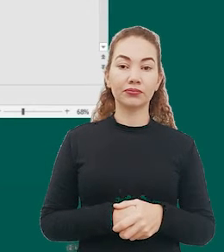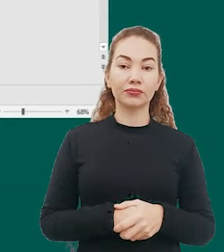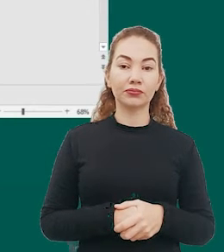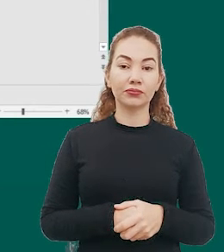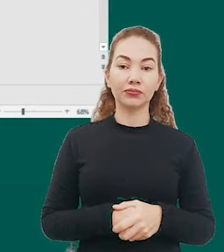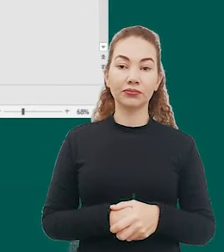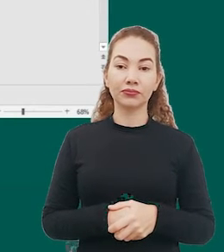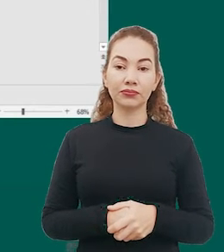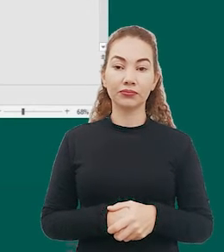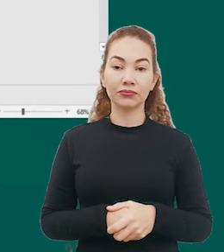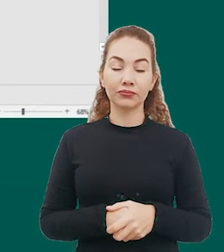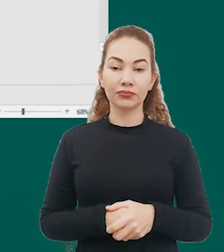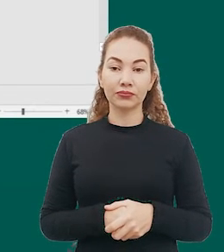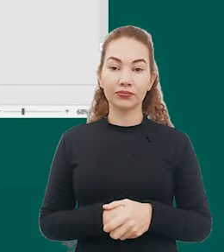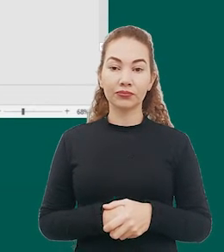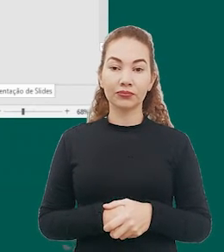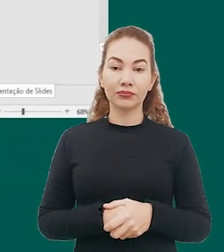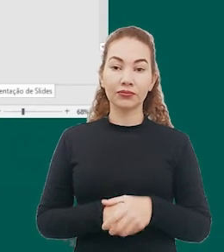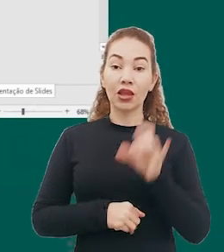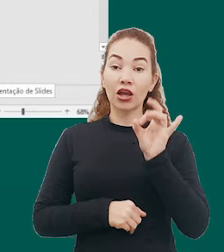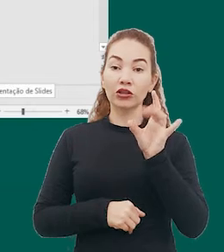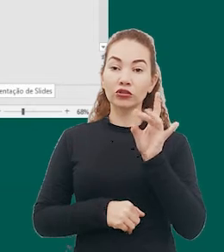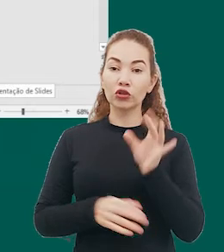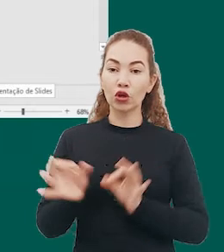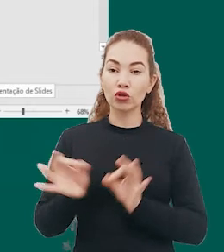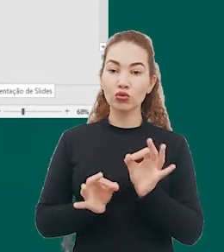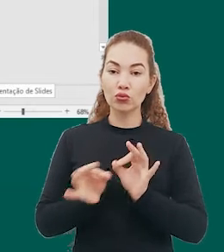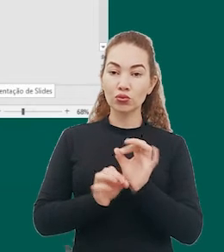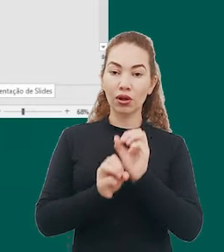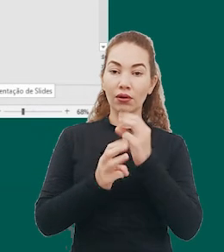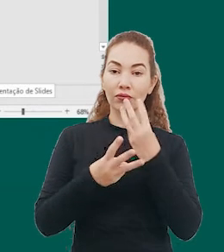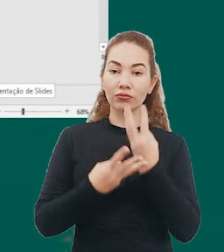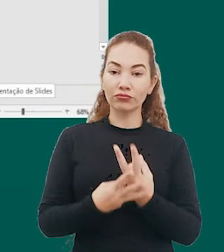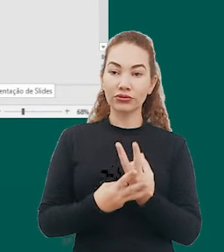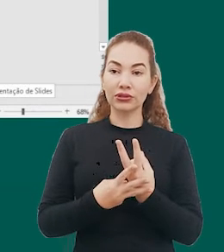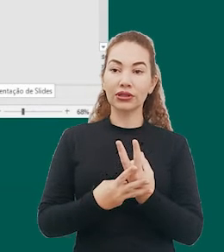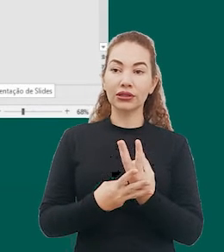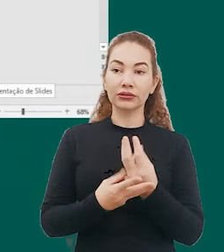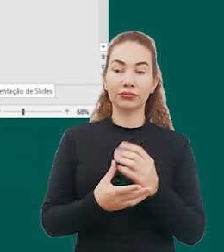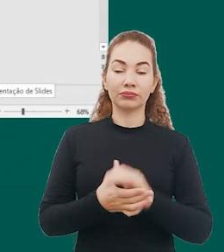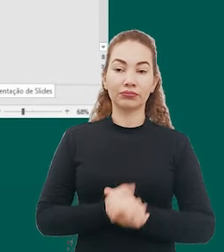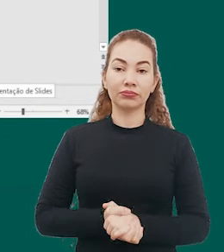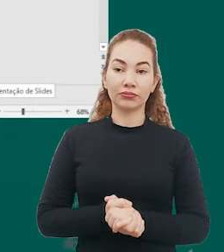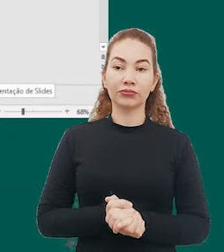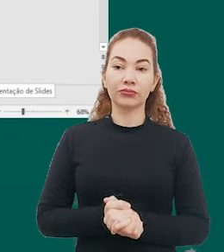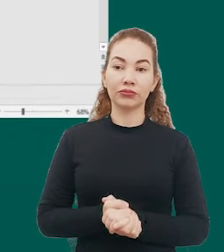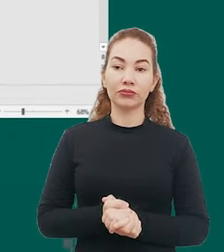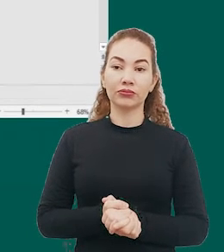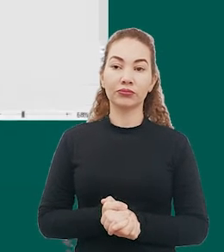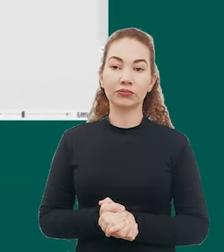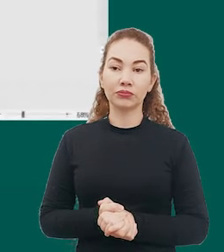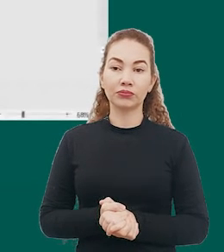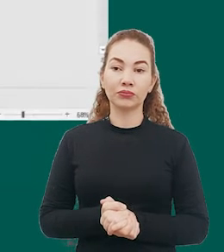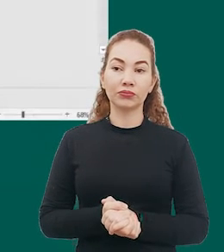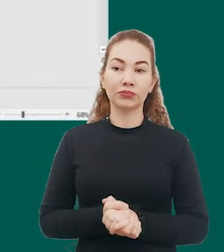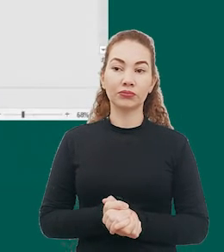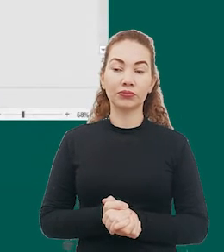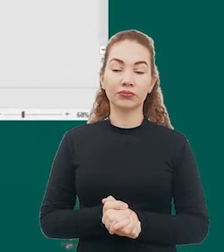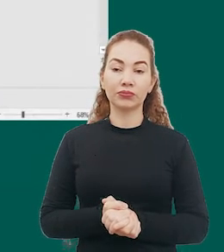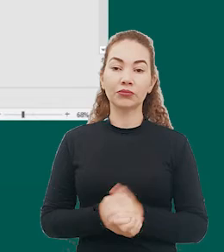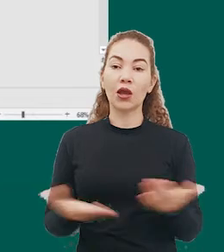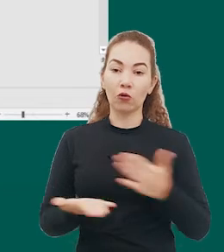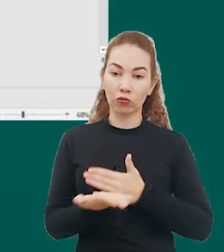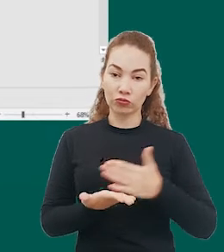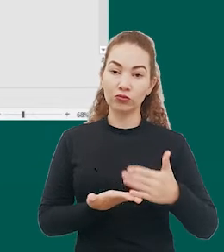Deixa eu só ajustar aqui os slides, que eles não estão indo, né? Vamos lá, então.